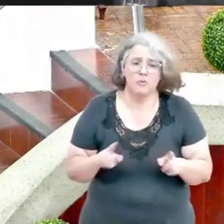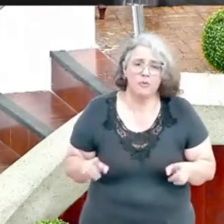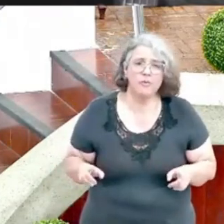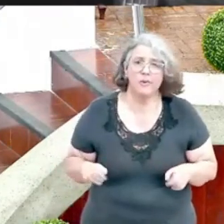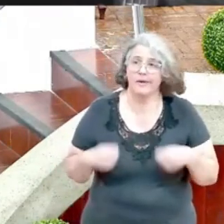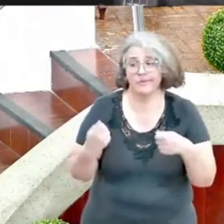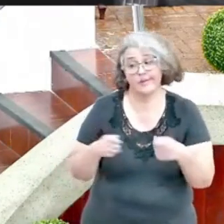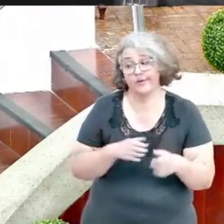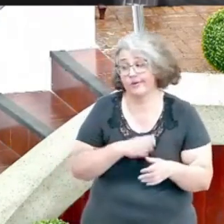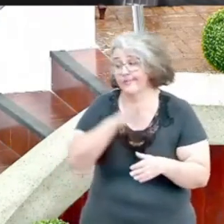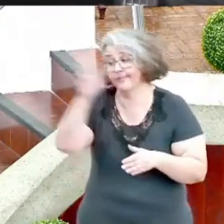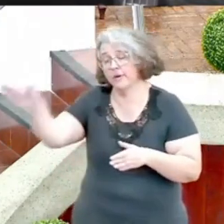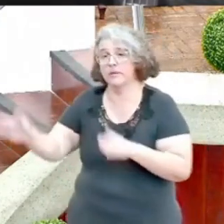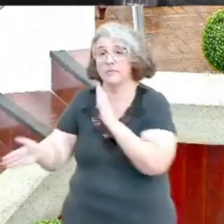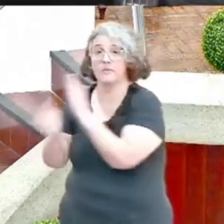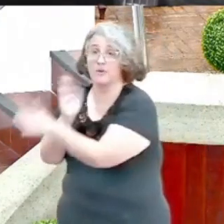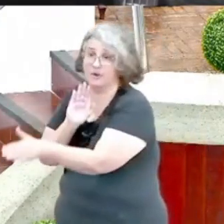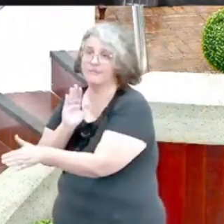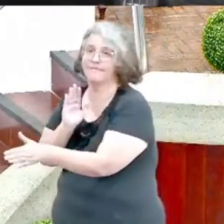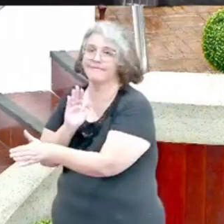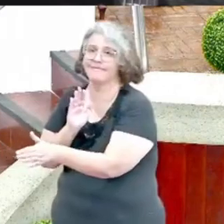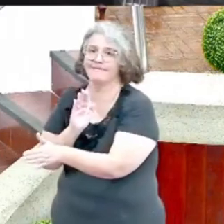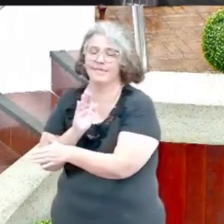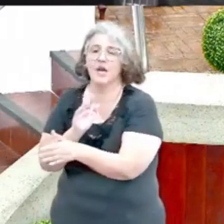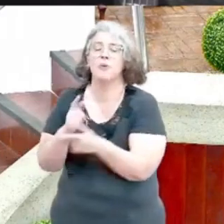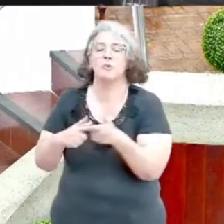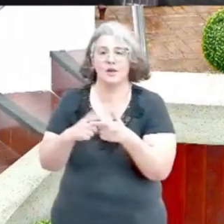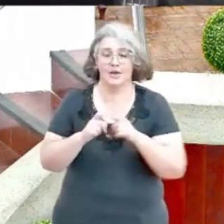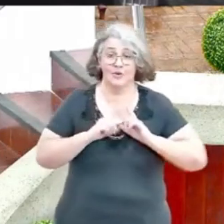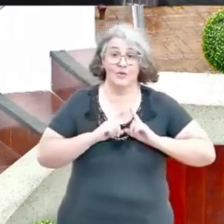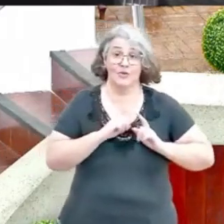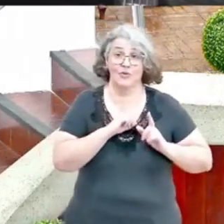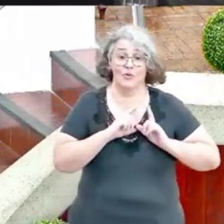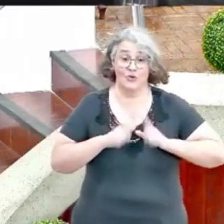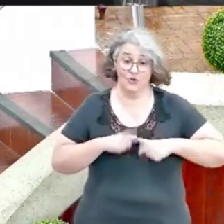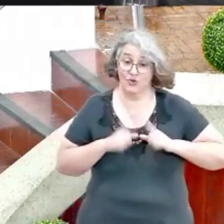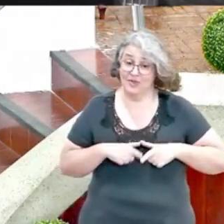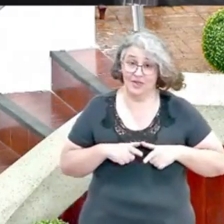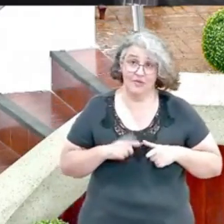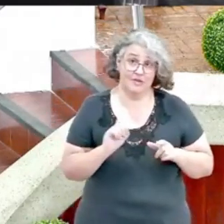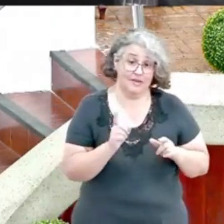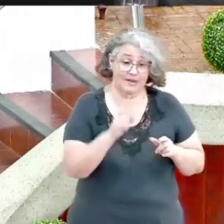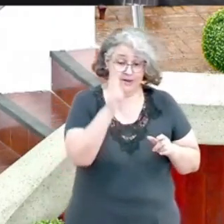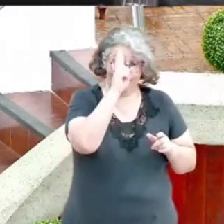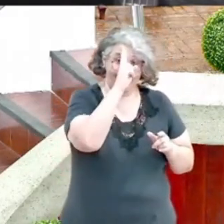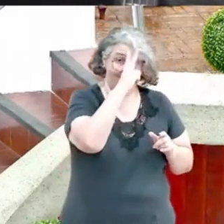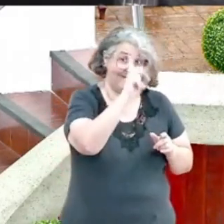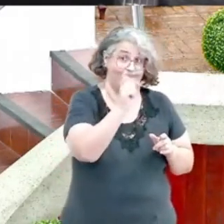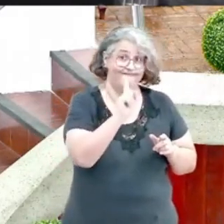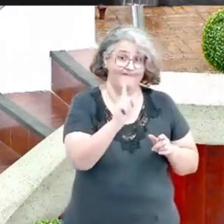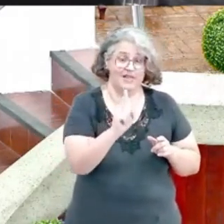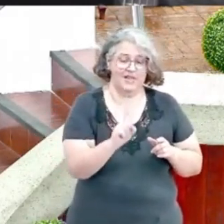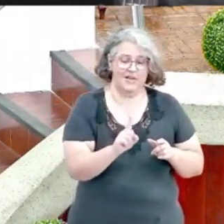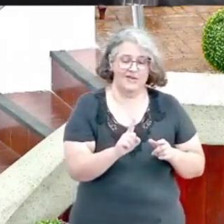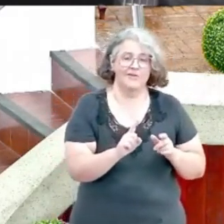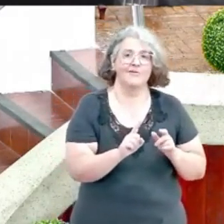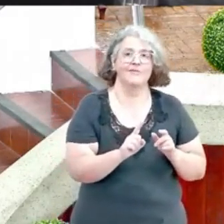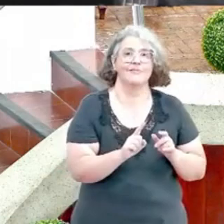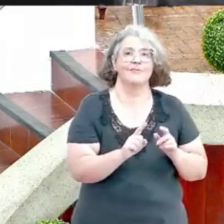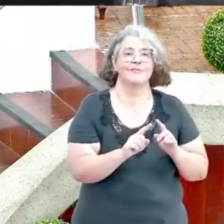sair da cidade. Por quê? Porque os judeus que não se converteram ao evangelho, e a maioria não se converteu, segundo o texto